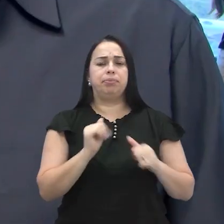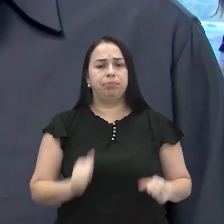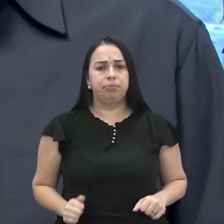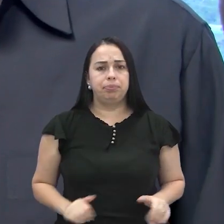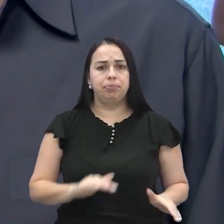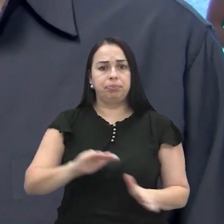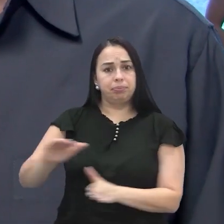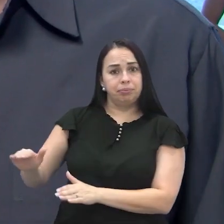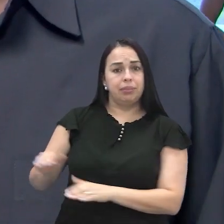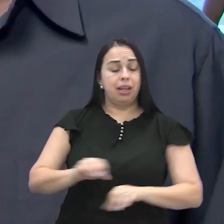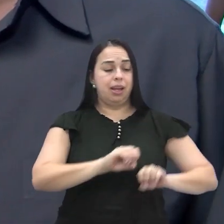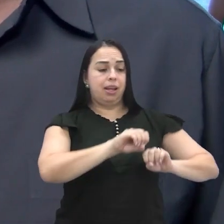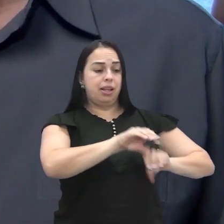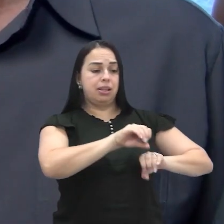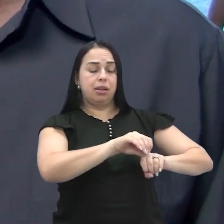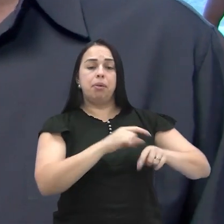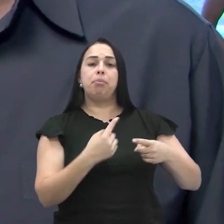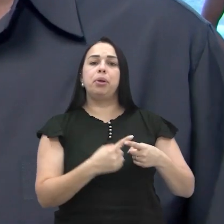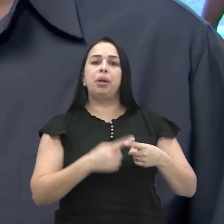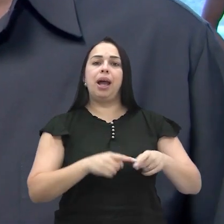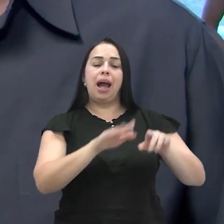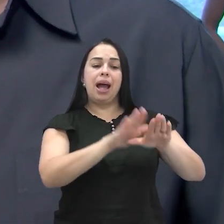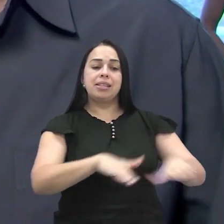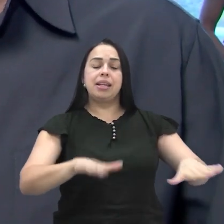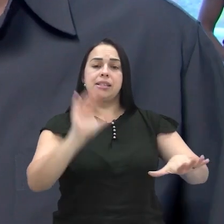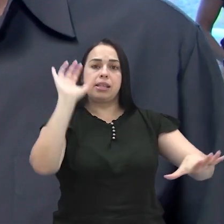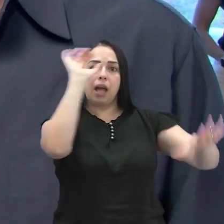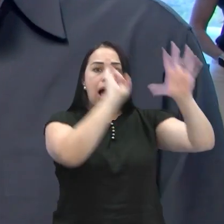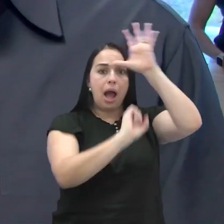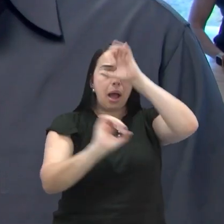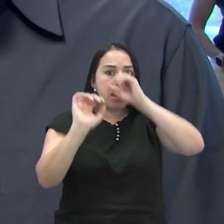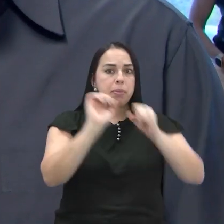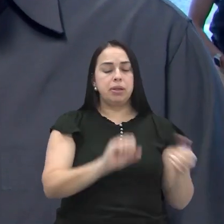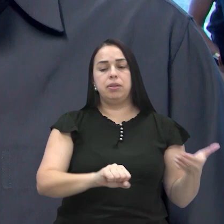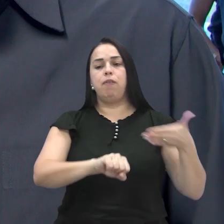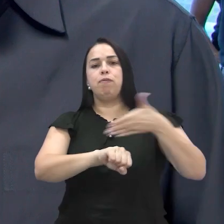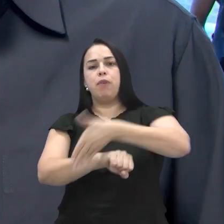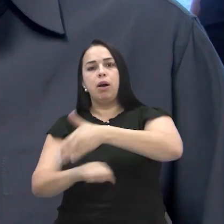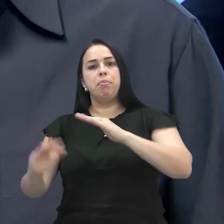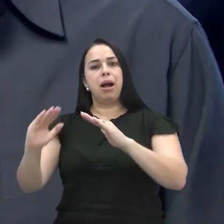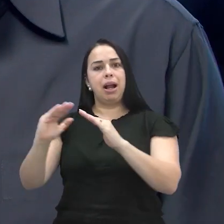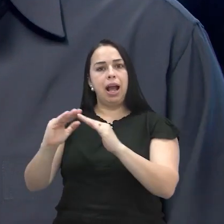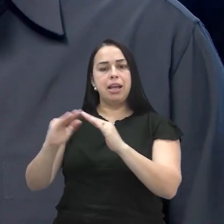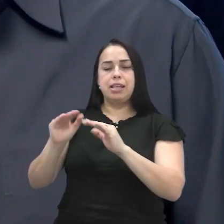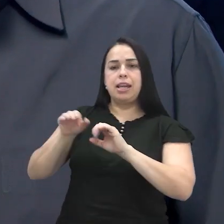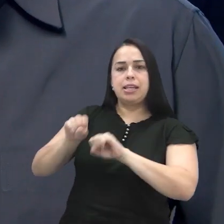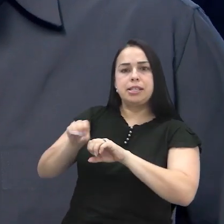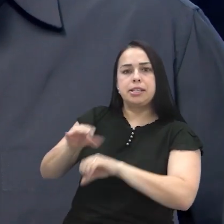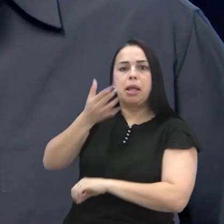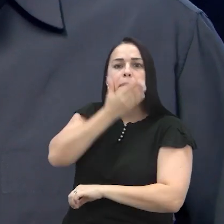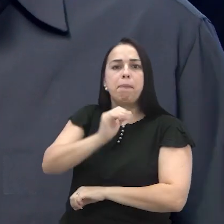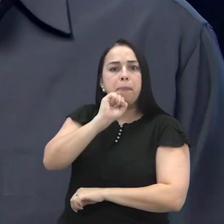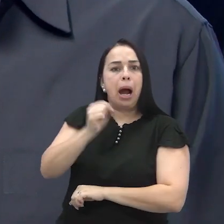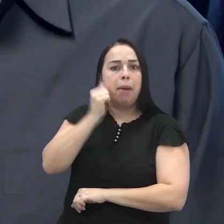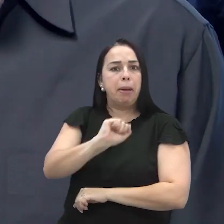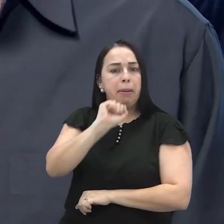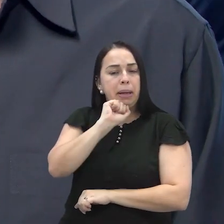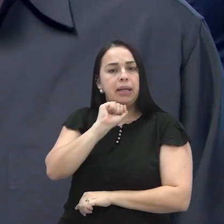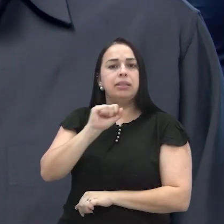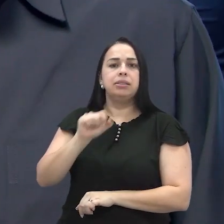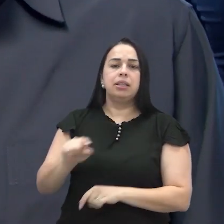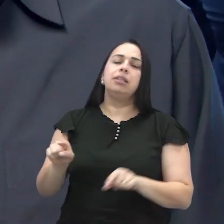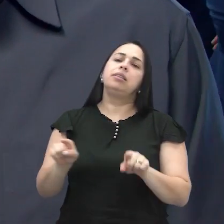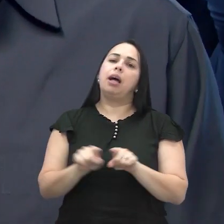prevenção. A educação, por conta que as crianças vão levar isso para dentro de casa, vão trabalhar junto com os pais, vão mexer ali com a